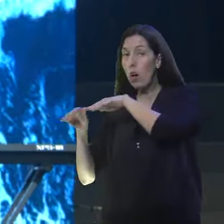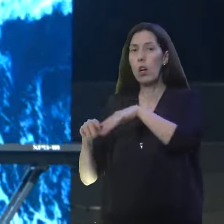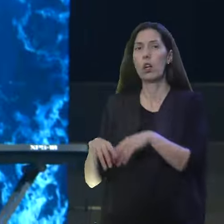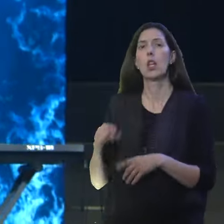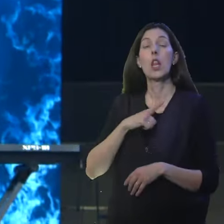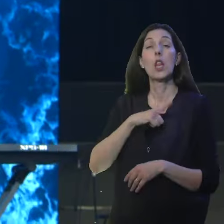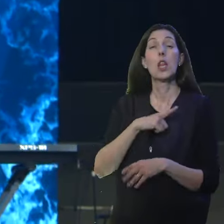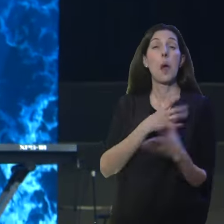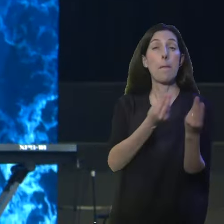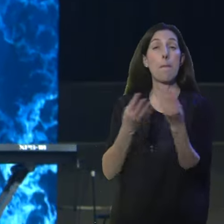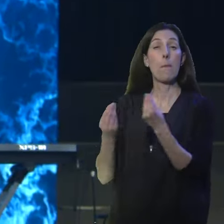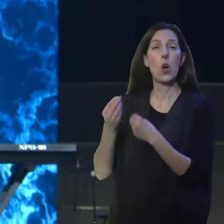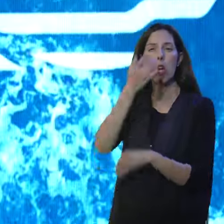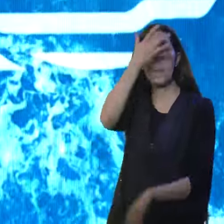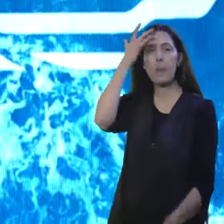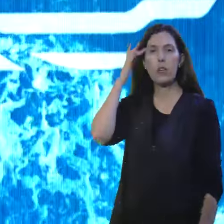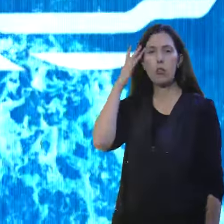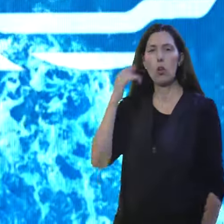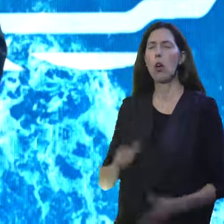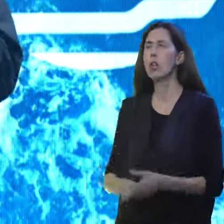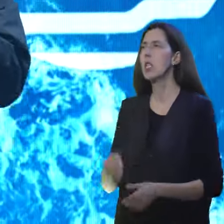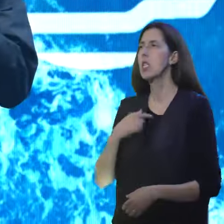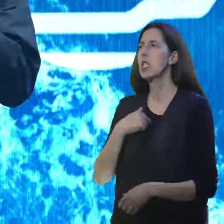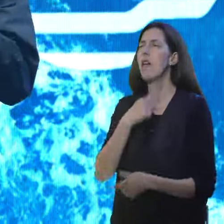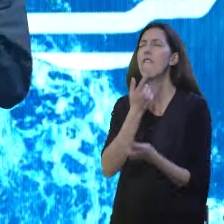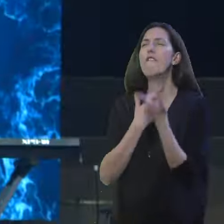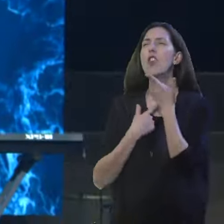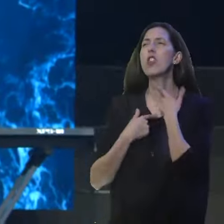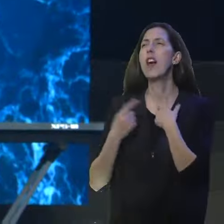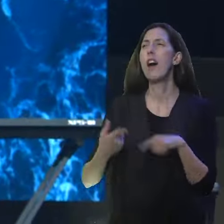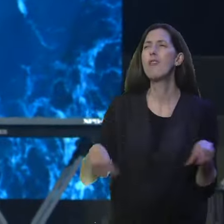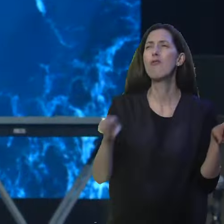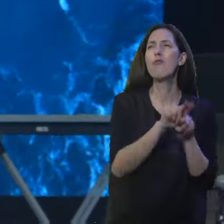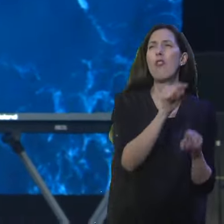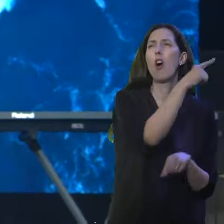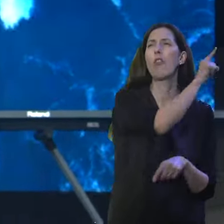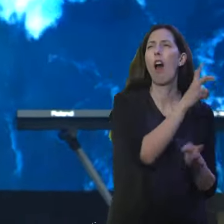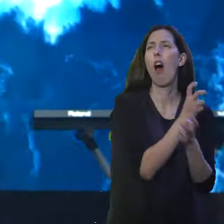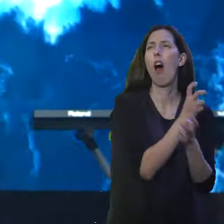quê? Comer a comida do Egito. Gula não é inofensivo.